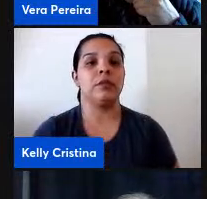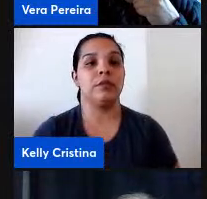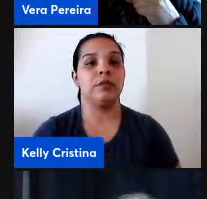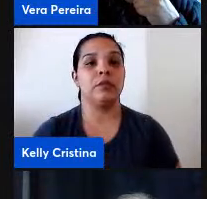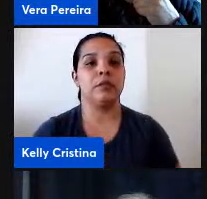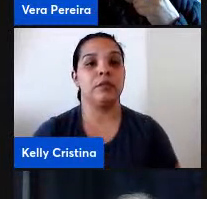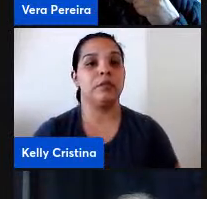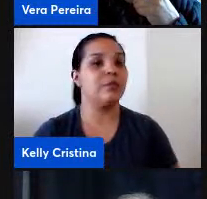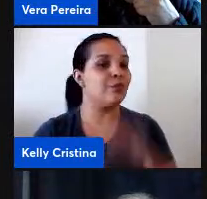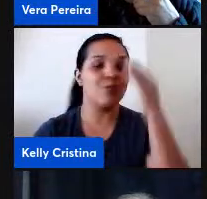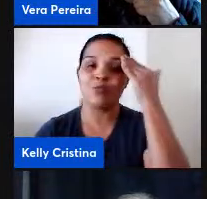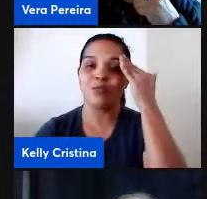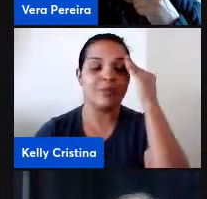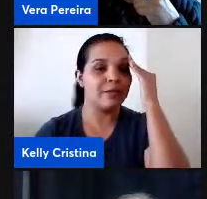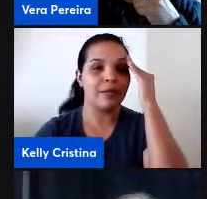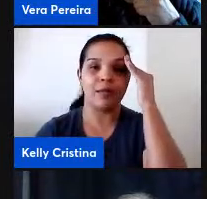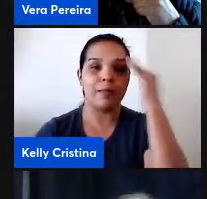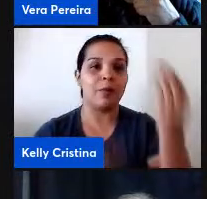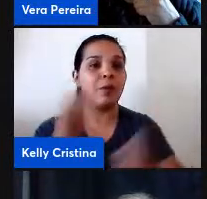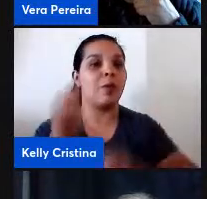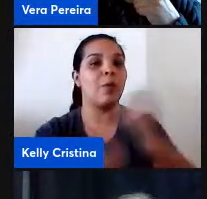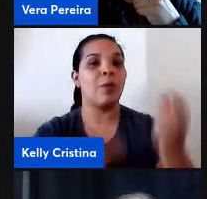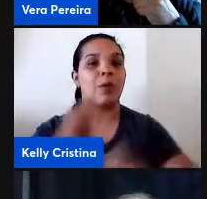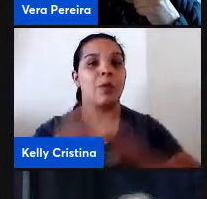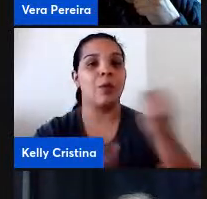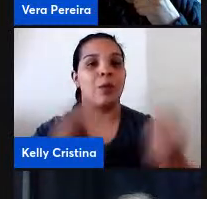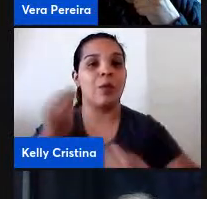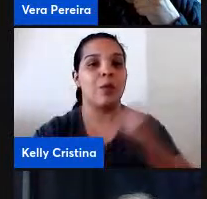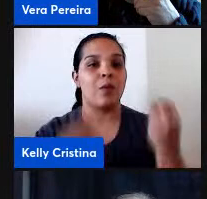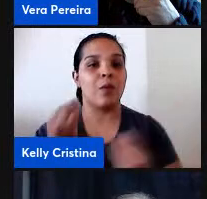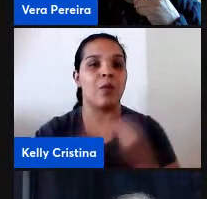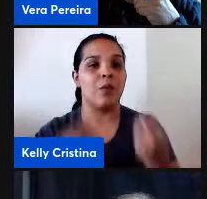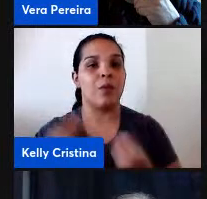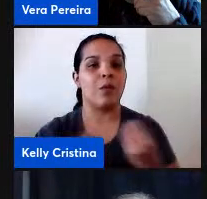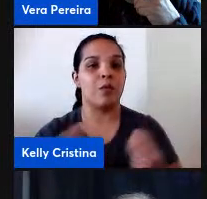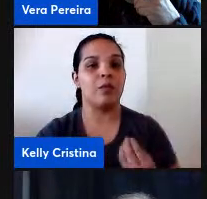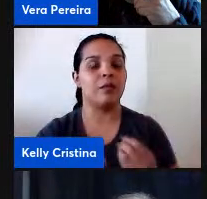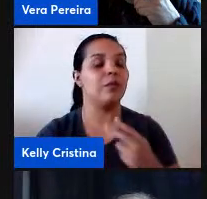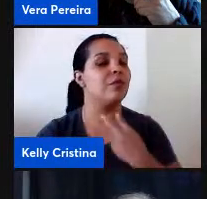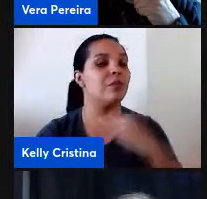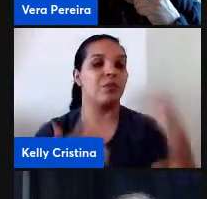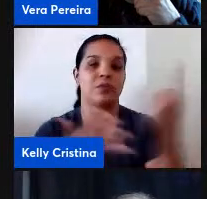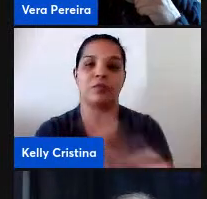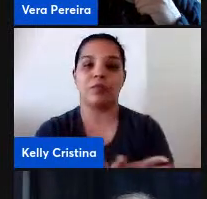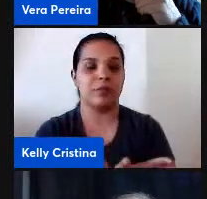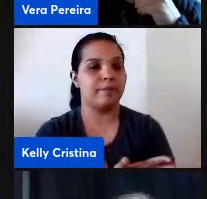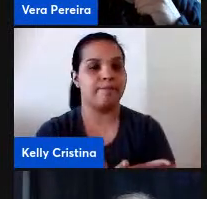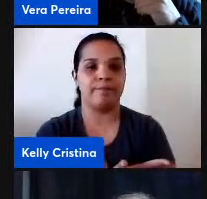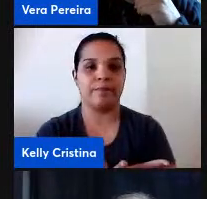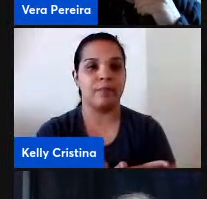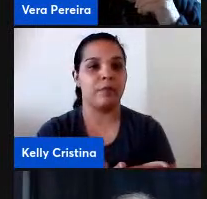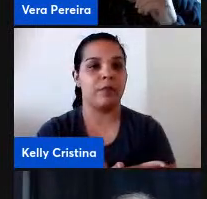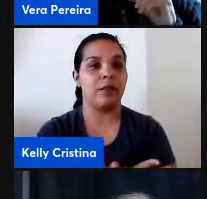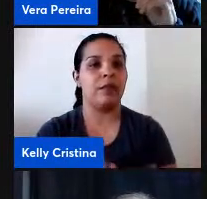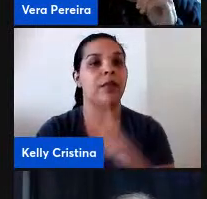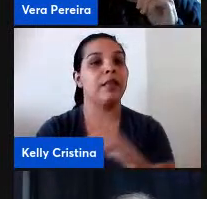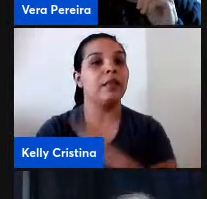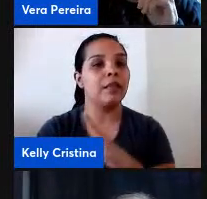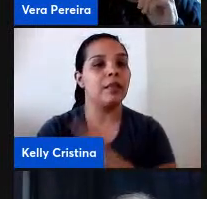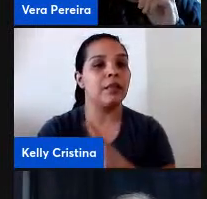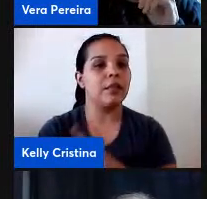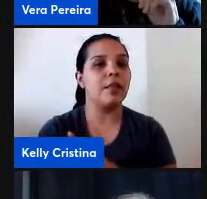saber como é que se combinam letras. Isso não pode acontecer mais. Nós temos